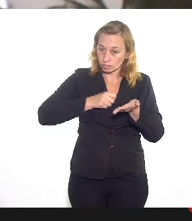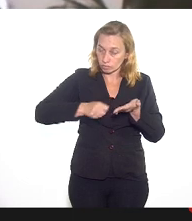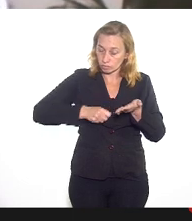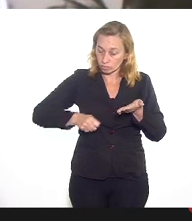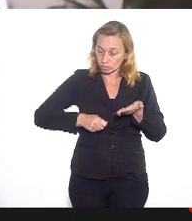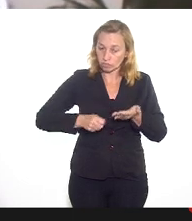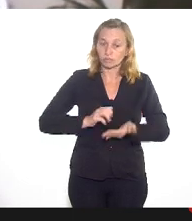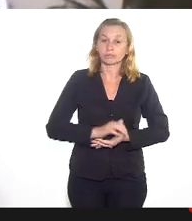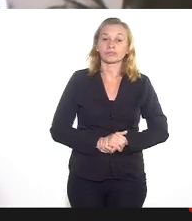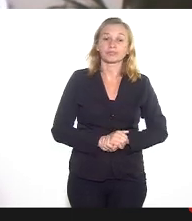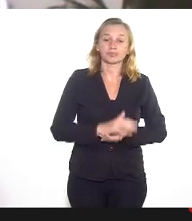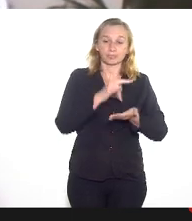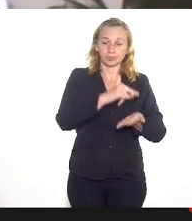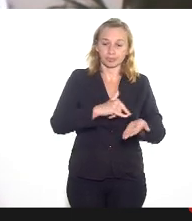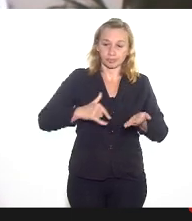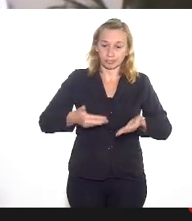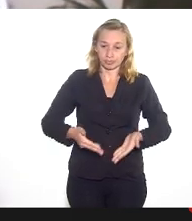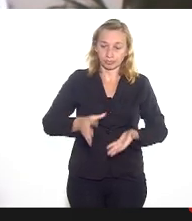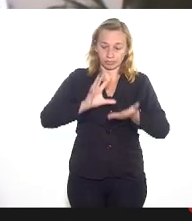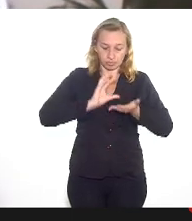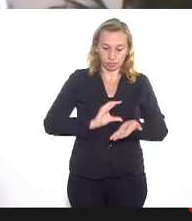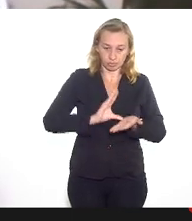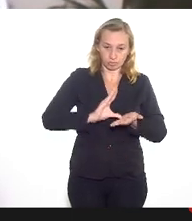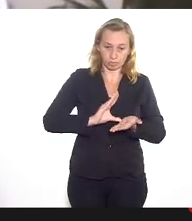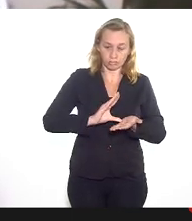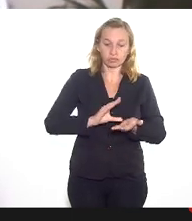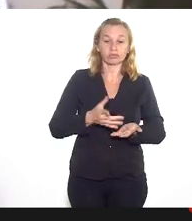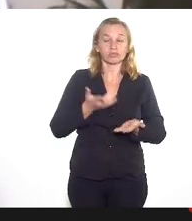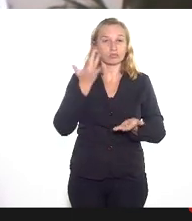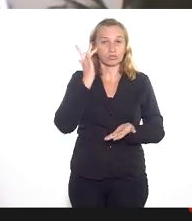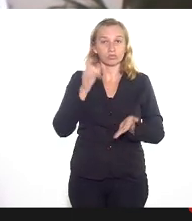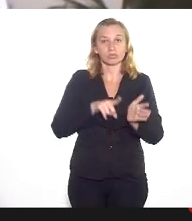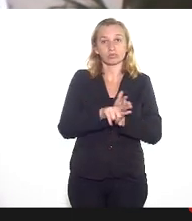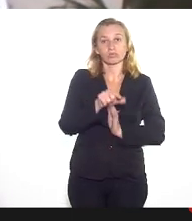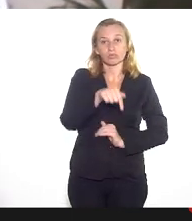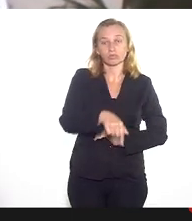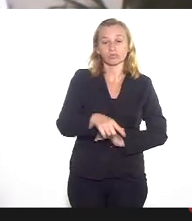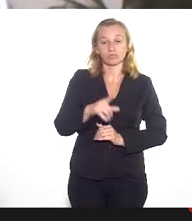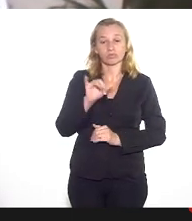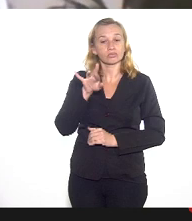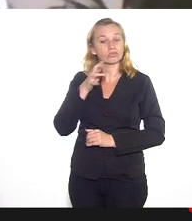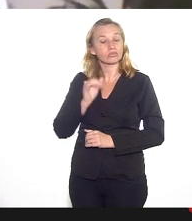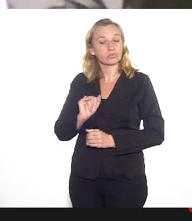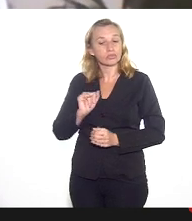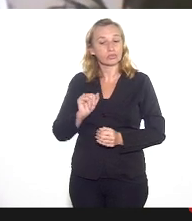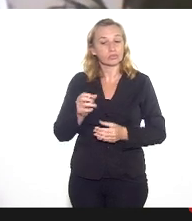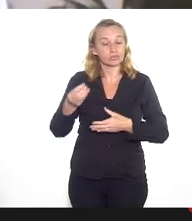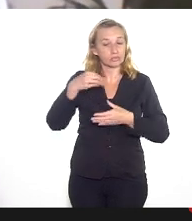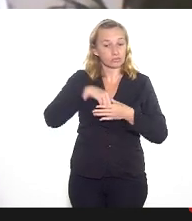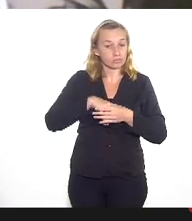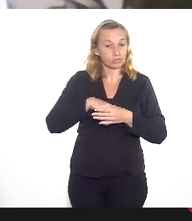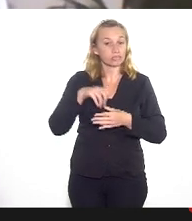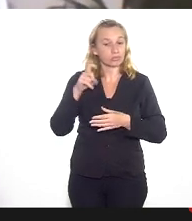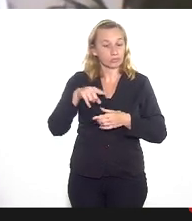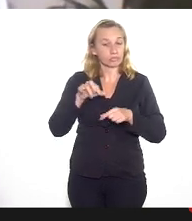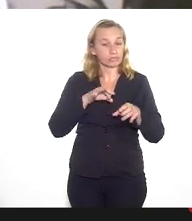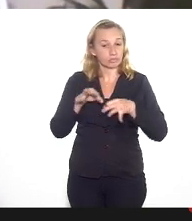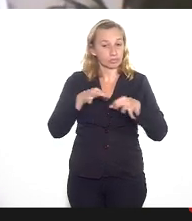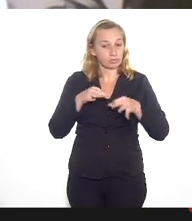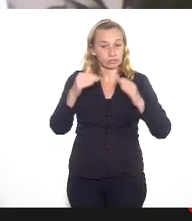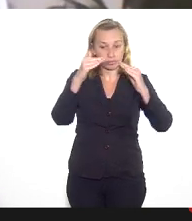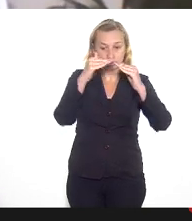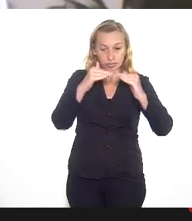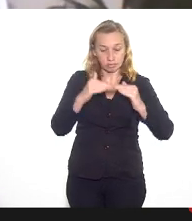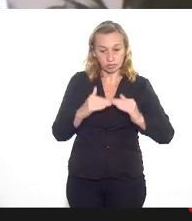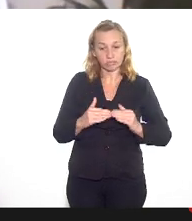incorridos em determinados anos de calendário. Então, acho que a pergunta aqui no que se refere à auditoria externa, a auditoria externa é feita de acordo com